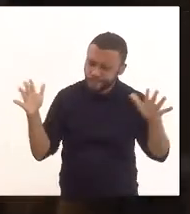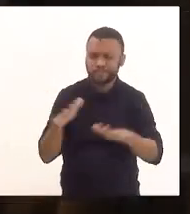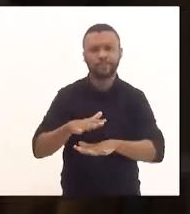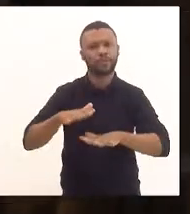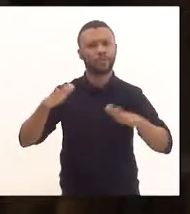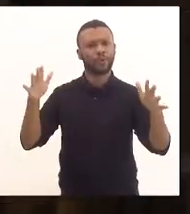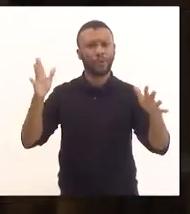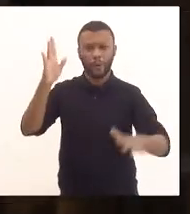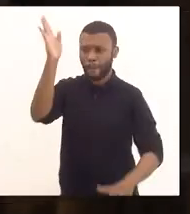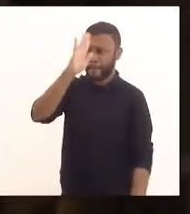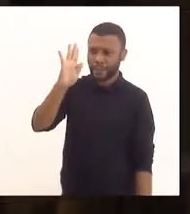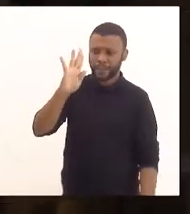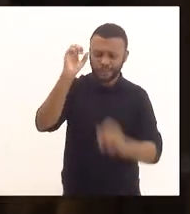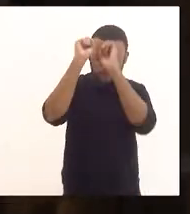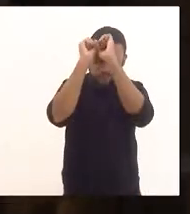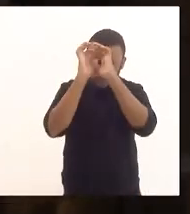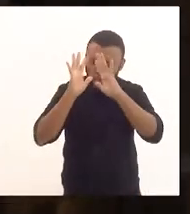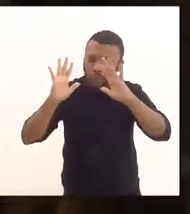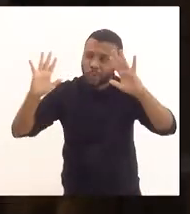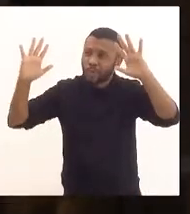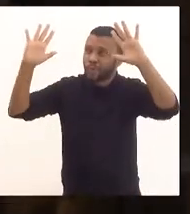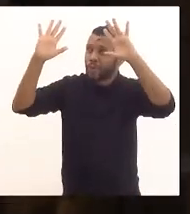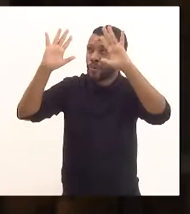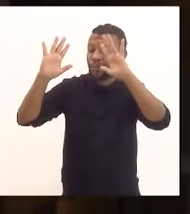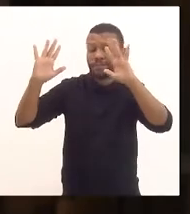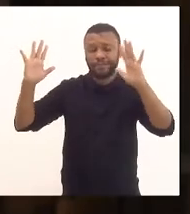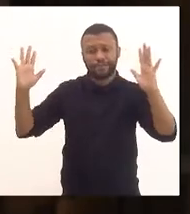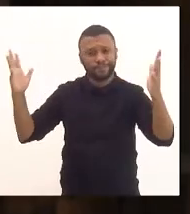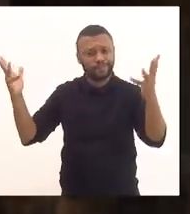a vida é